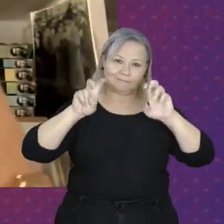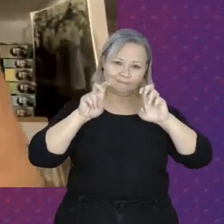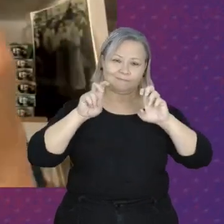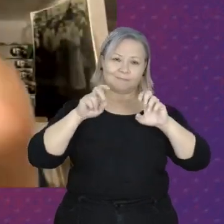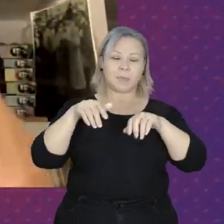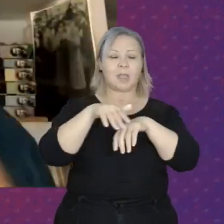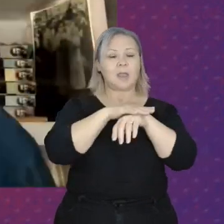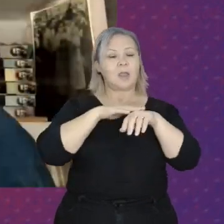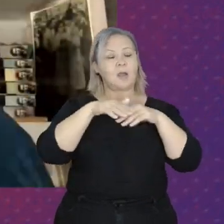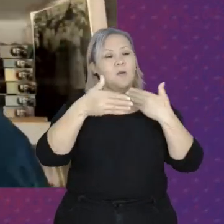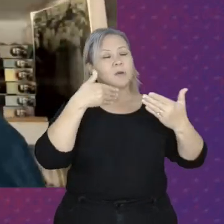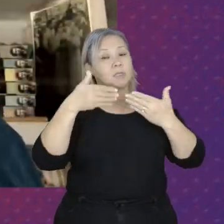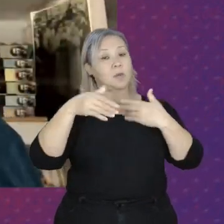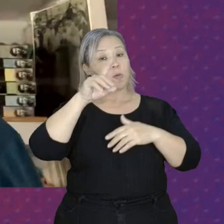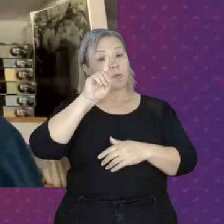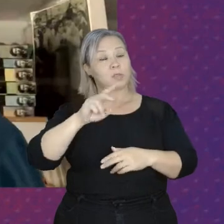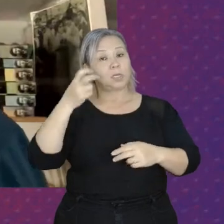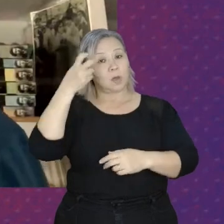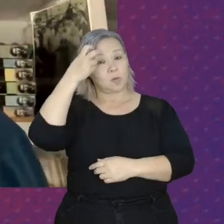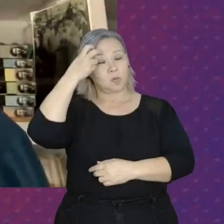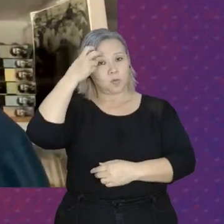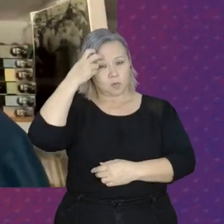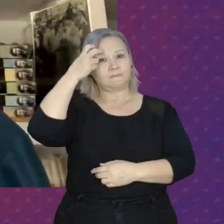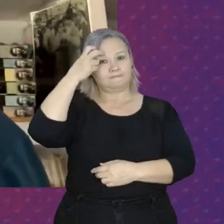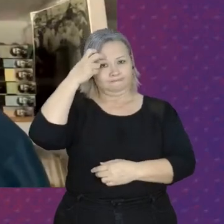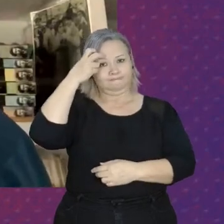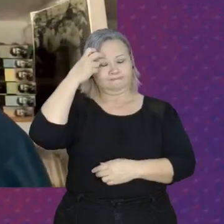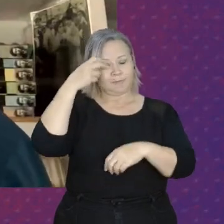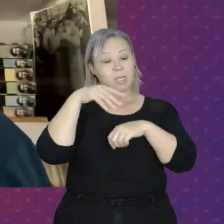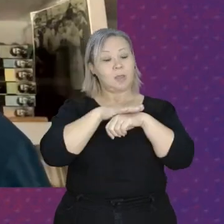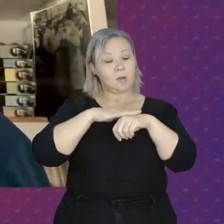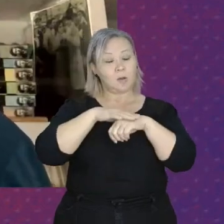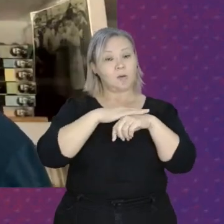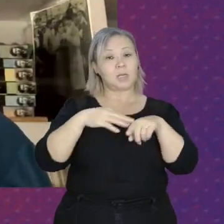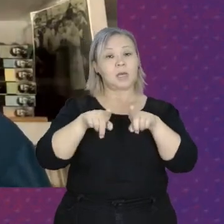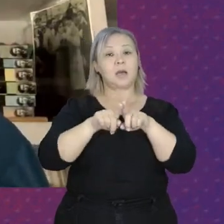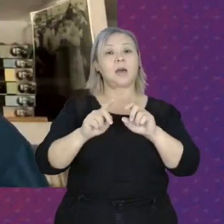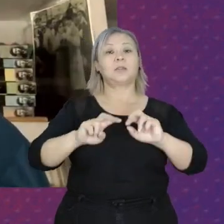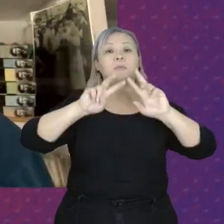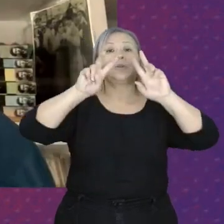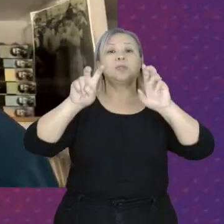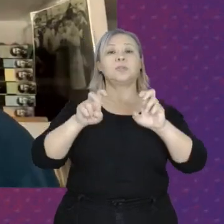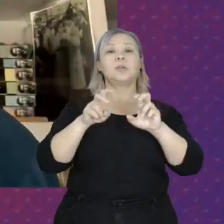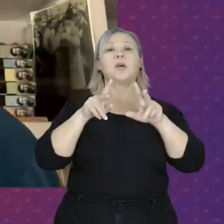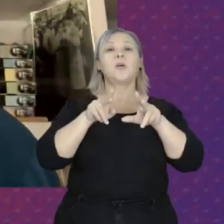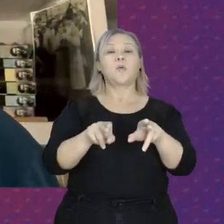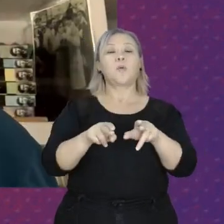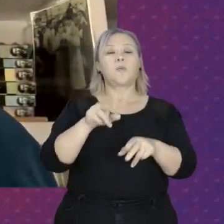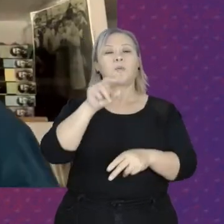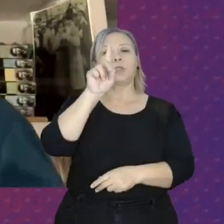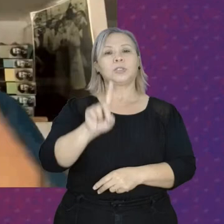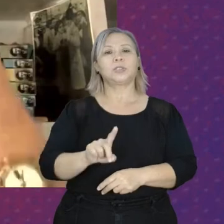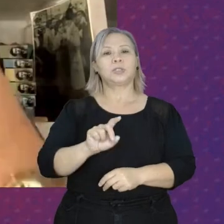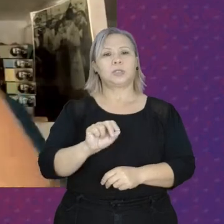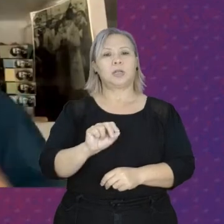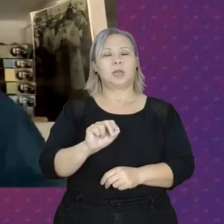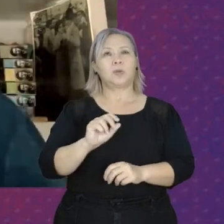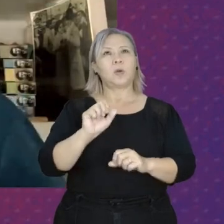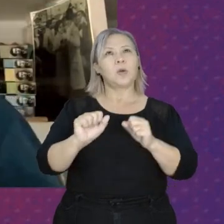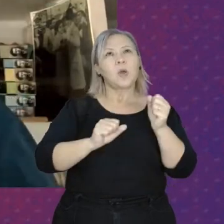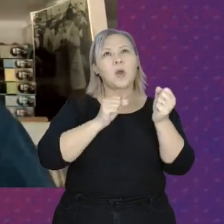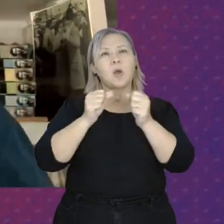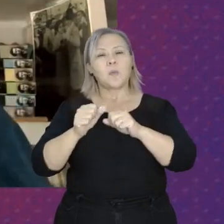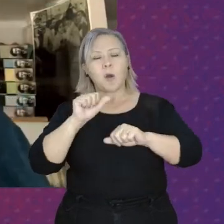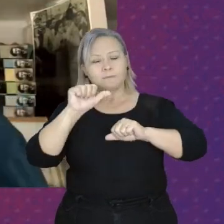sobre o direito à cultura e conversar sobre como esse direito pode